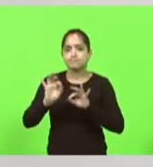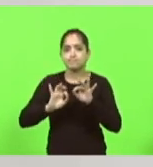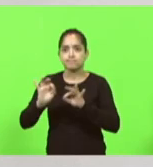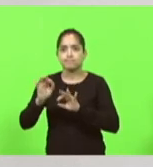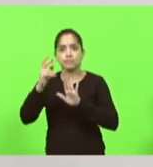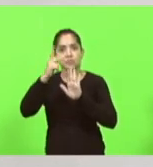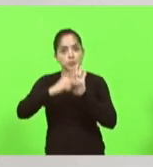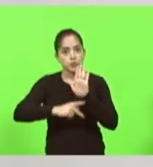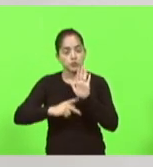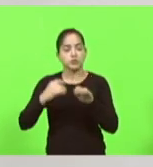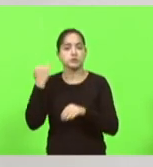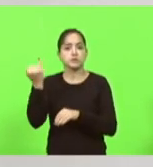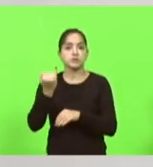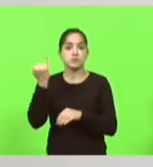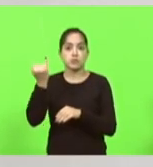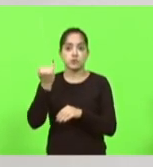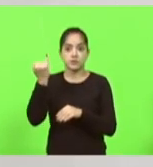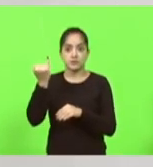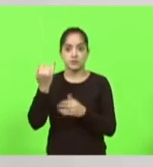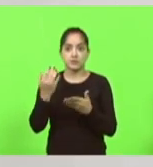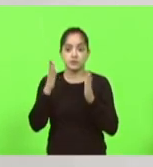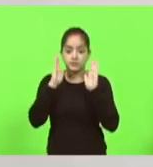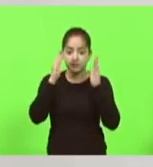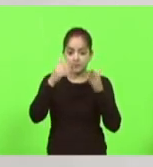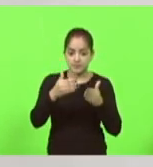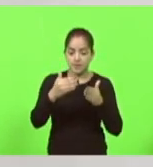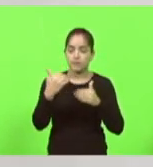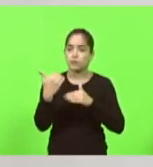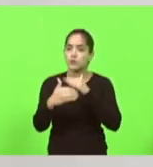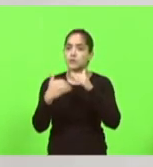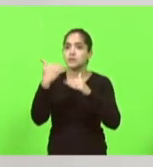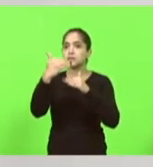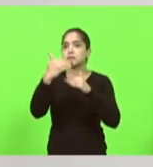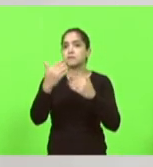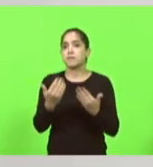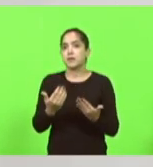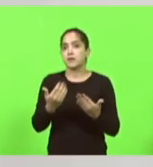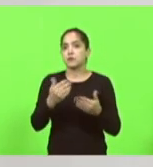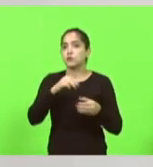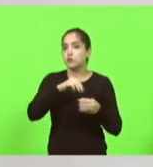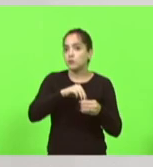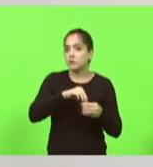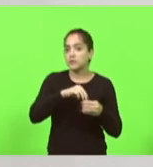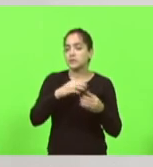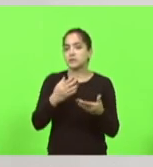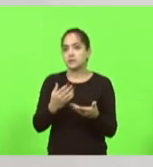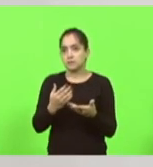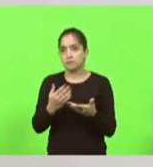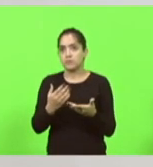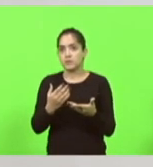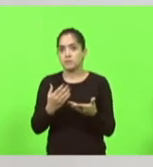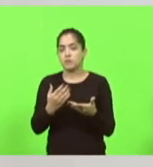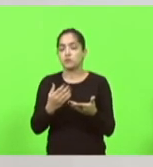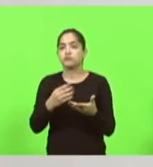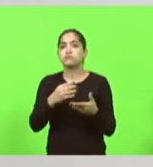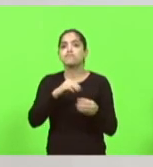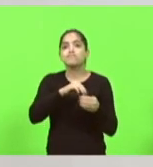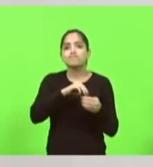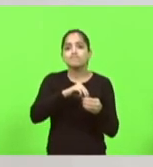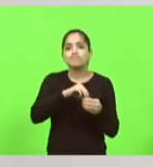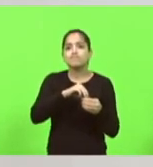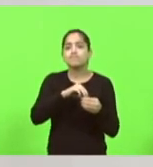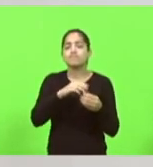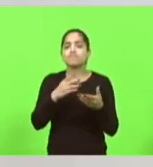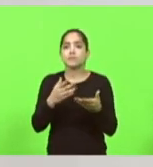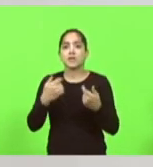projetos importantes, que visava não só o crescimento de um município, um parlamentar que se apega ao crescimento de um município, ele se apequena.